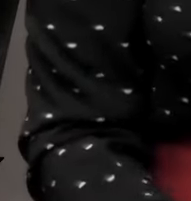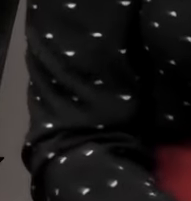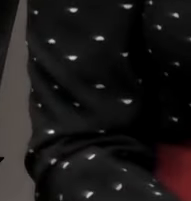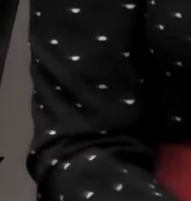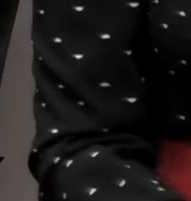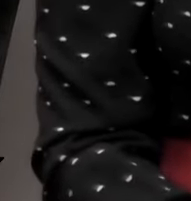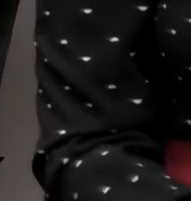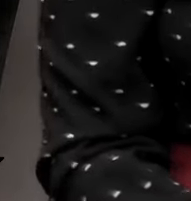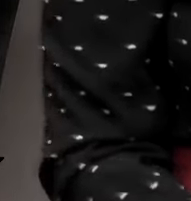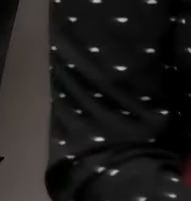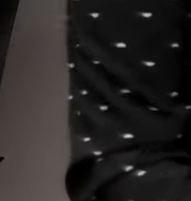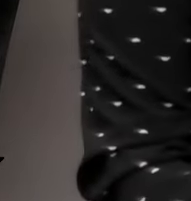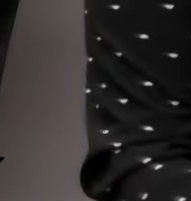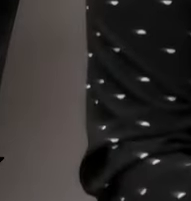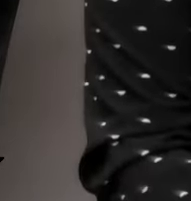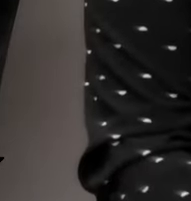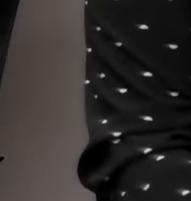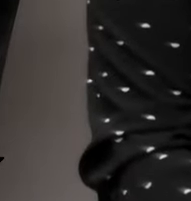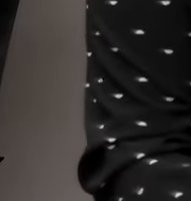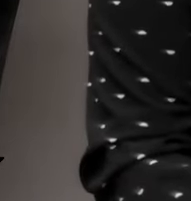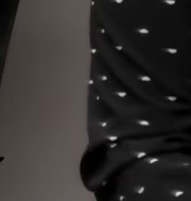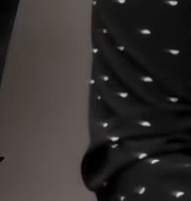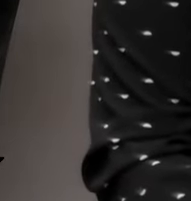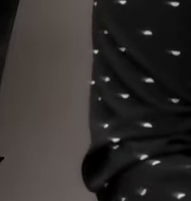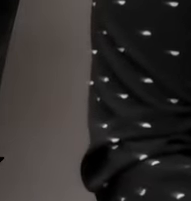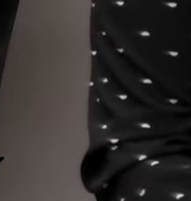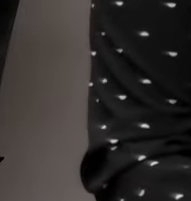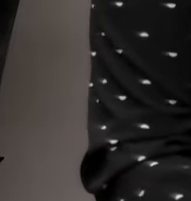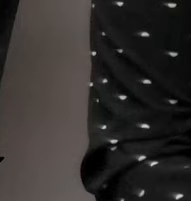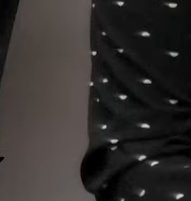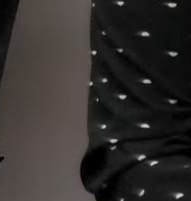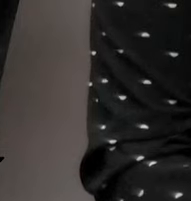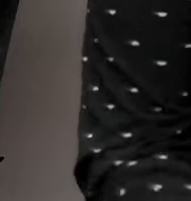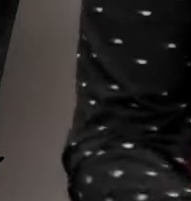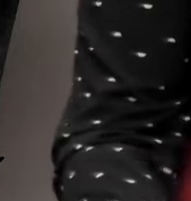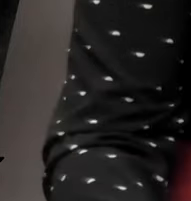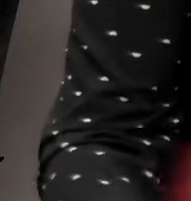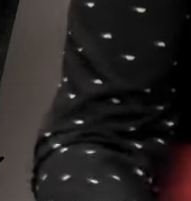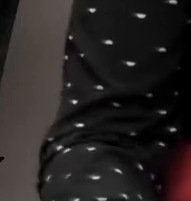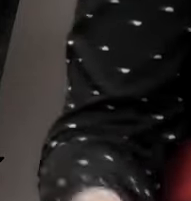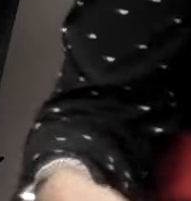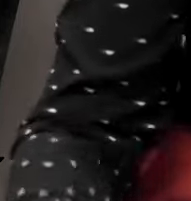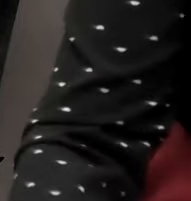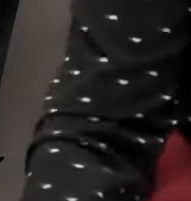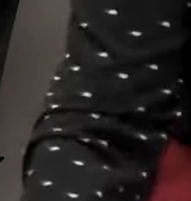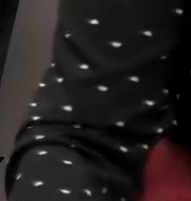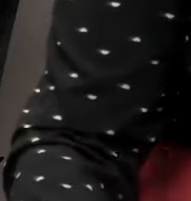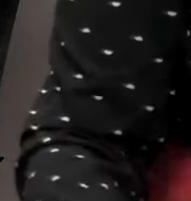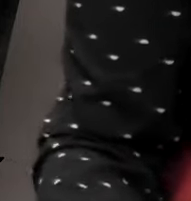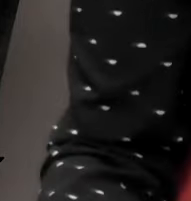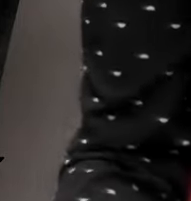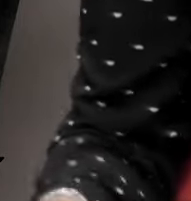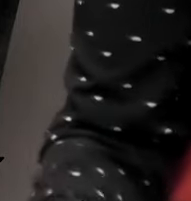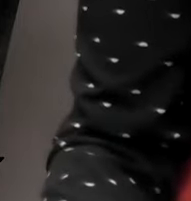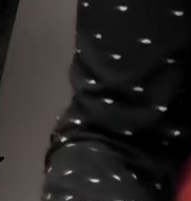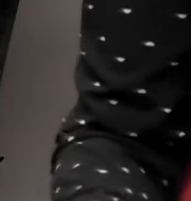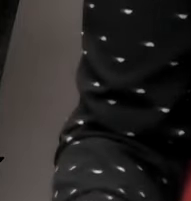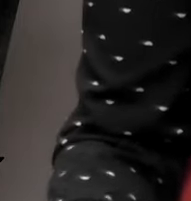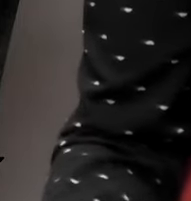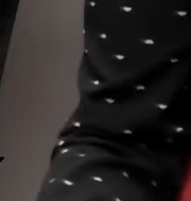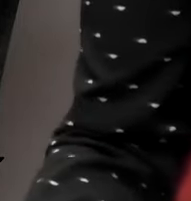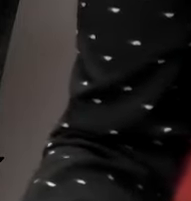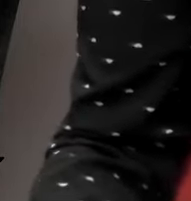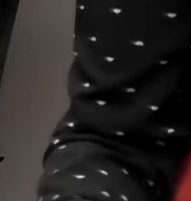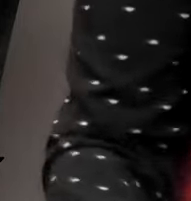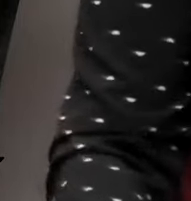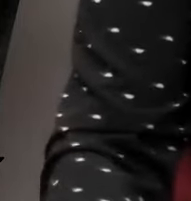desse modelo, né, de querer vender um modelo de corpos perfeitos e tal. Eu entendi o que Vossa Excelência falou.